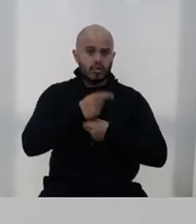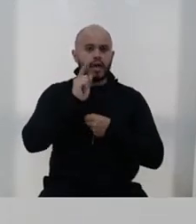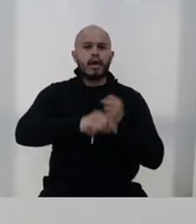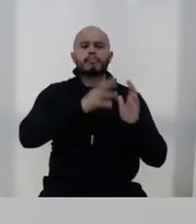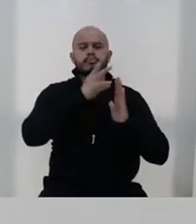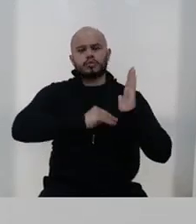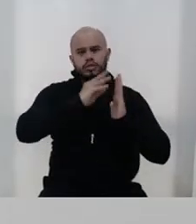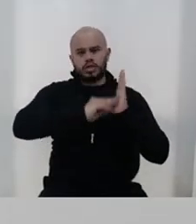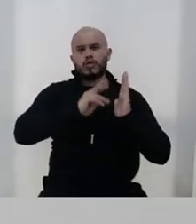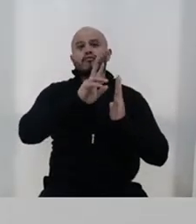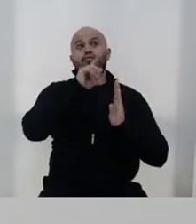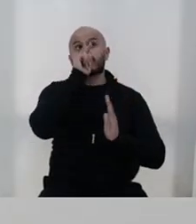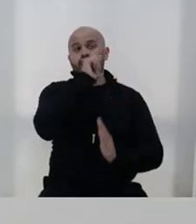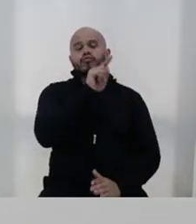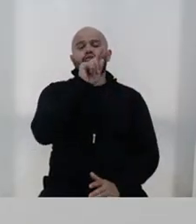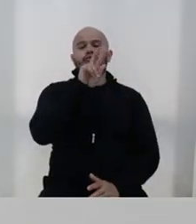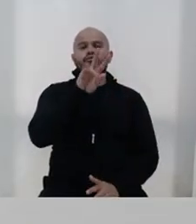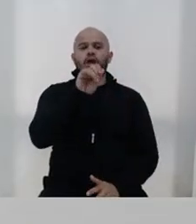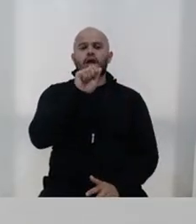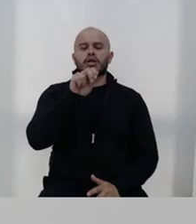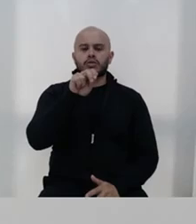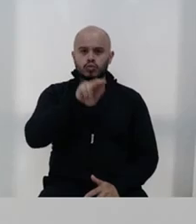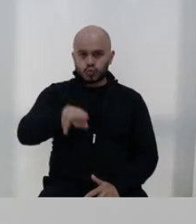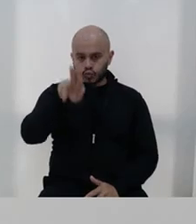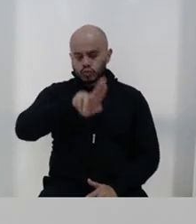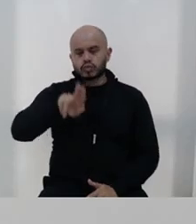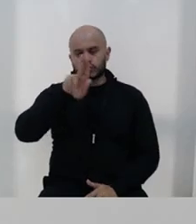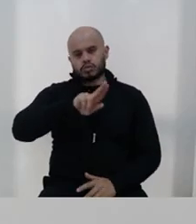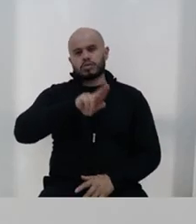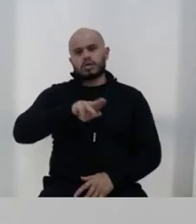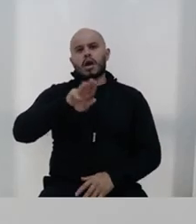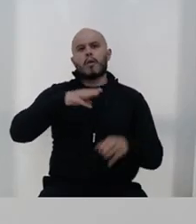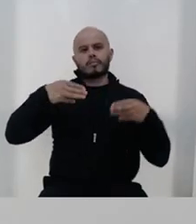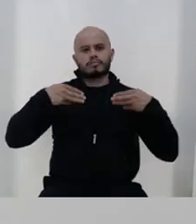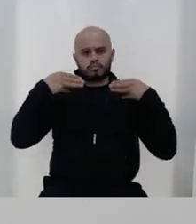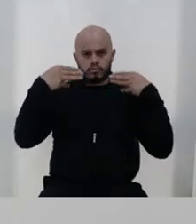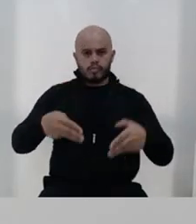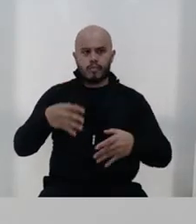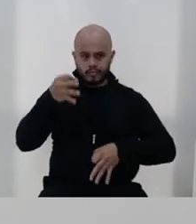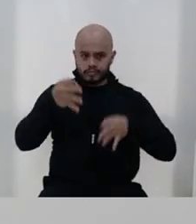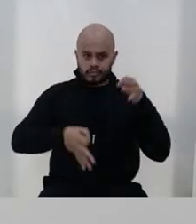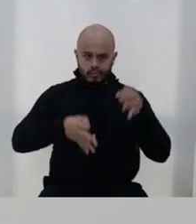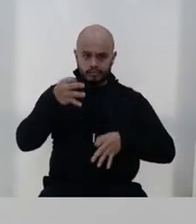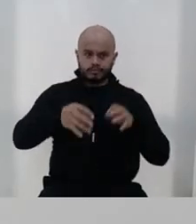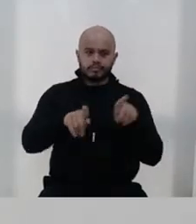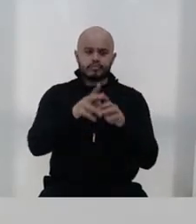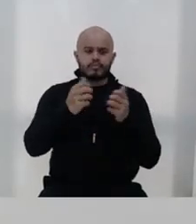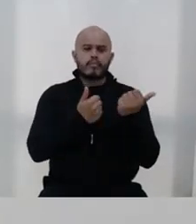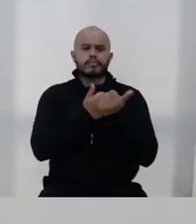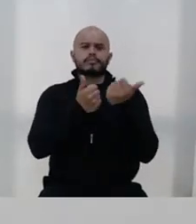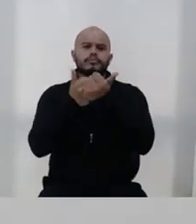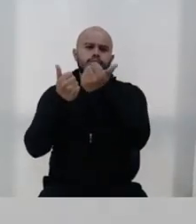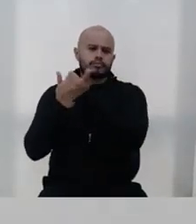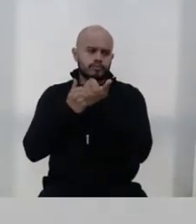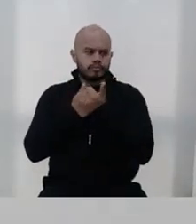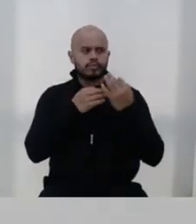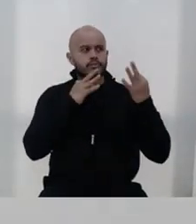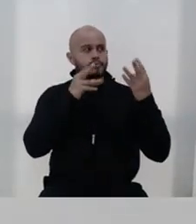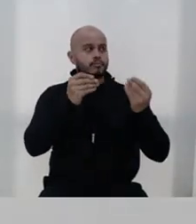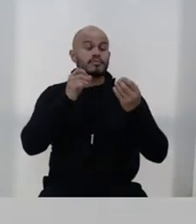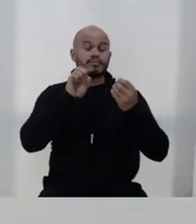que vai ser utilizado pelo Ministério da Justiça para instalação e suporte às defensorias públicas que assim o